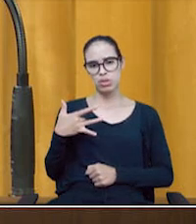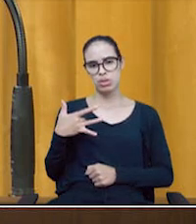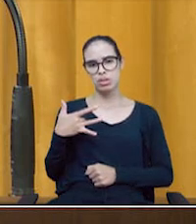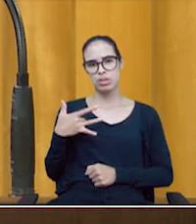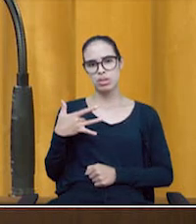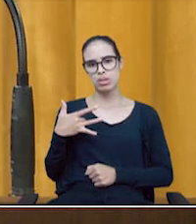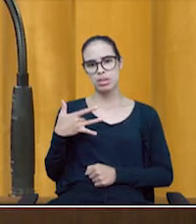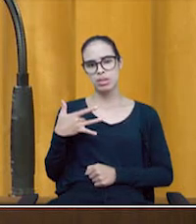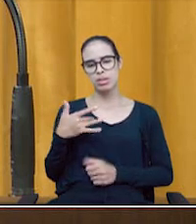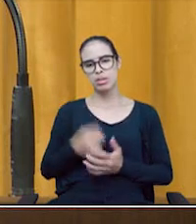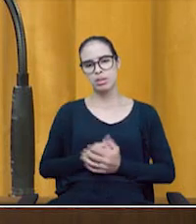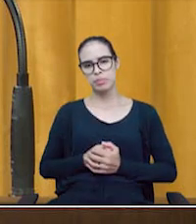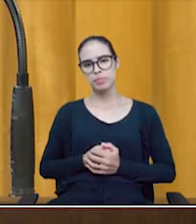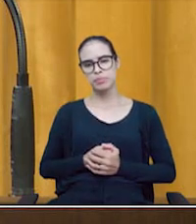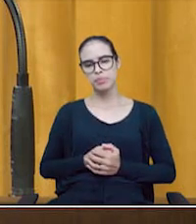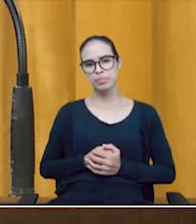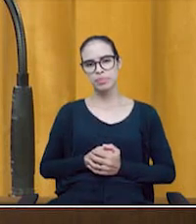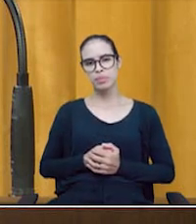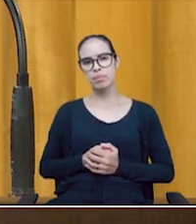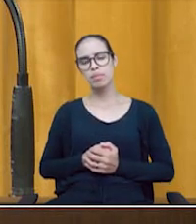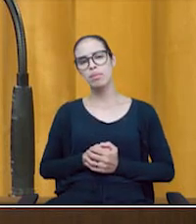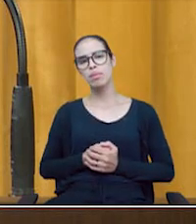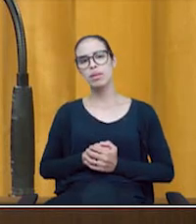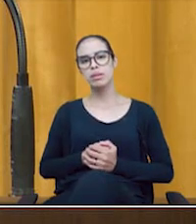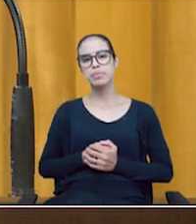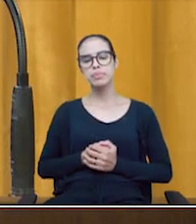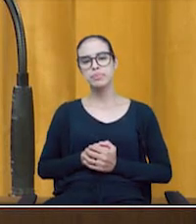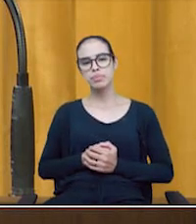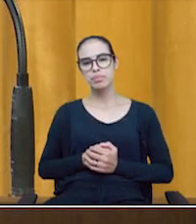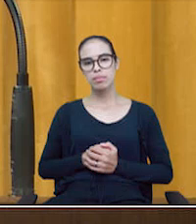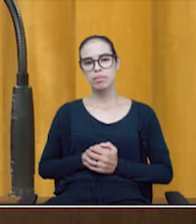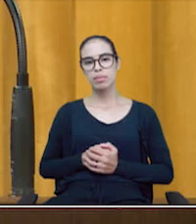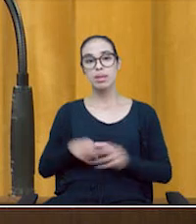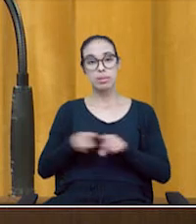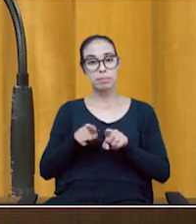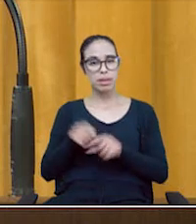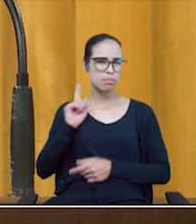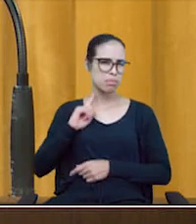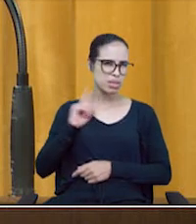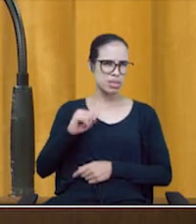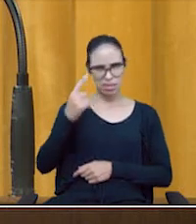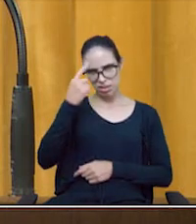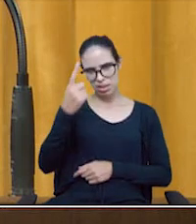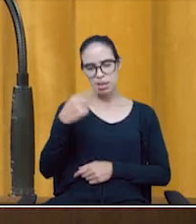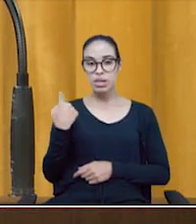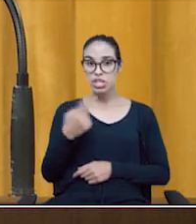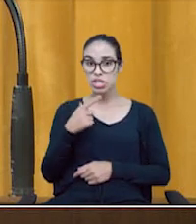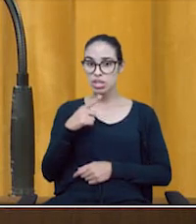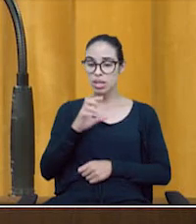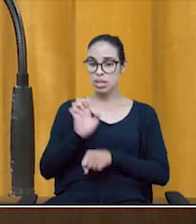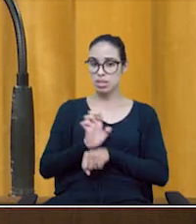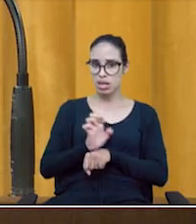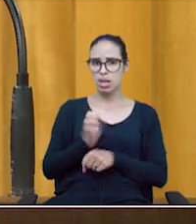ida ao interior, imaginando, né, como lá Minas Gerais, que nós temos um estado e outros também,